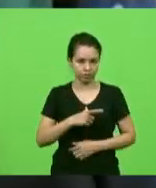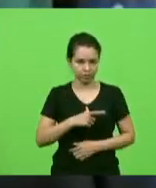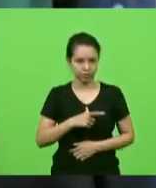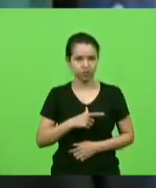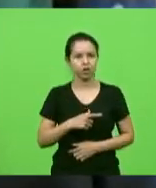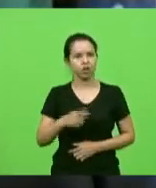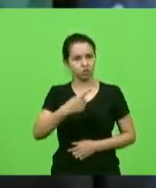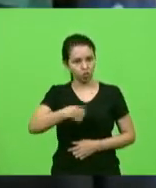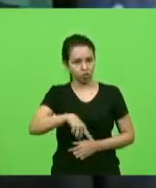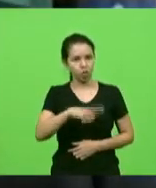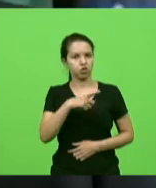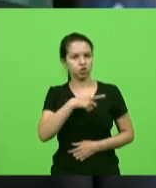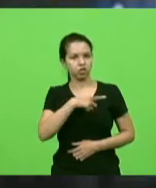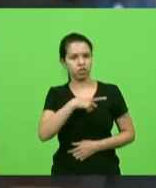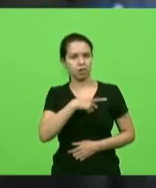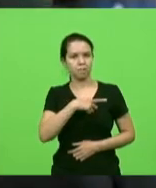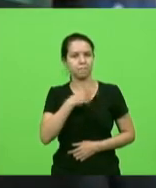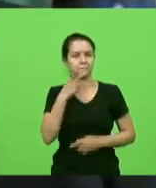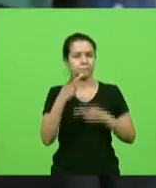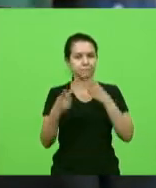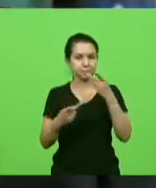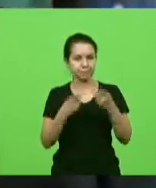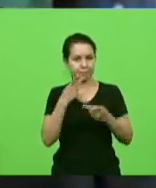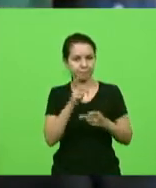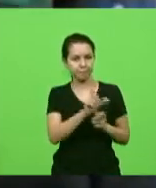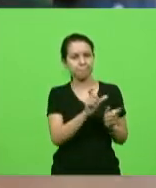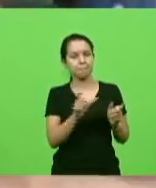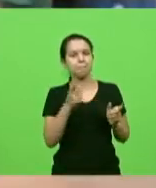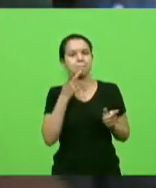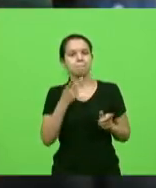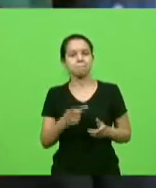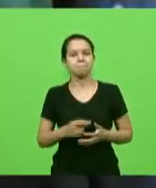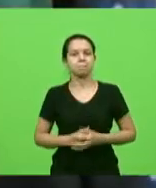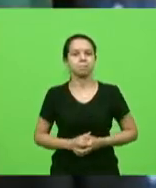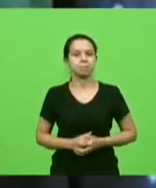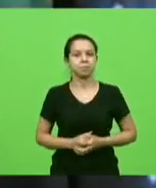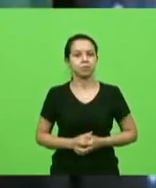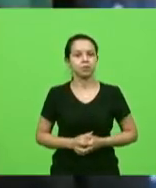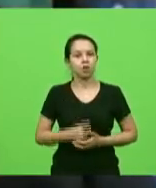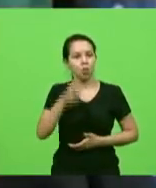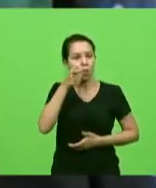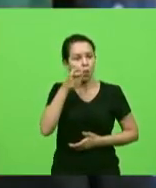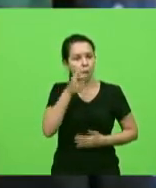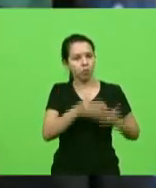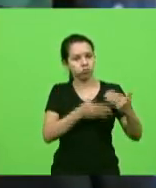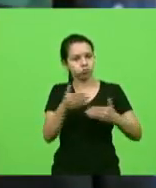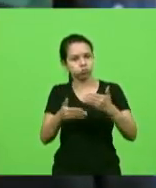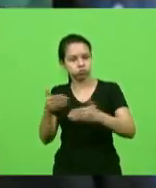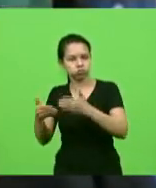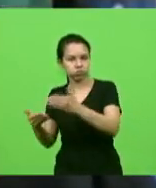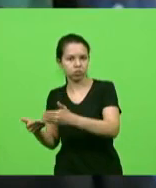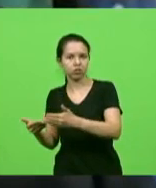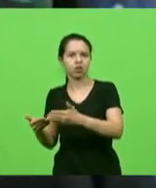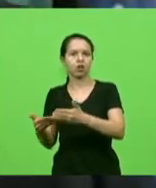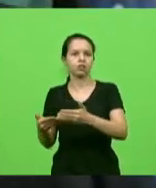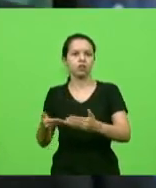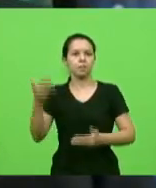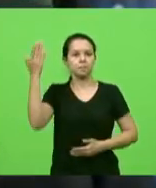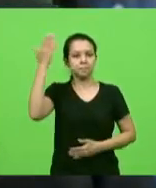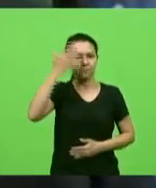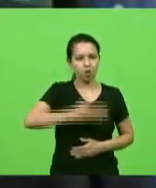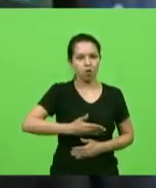temos portanto palavras que são ditas e que são acompanhadas vai ter tido e comprovada Ação